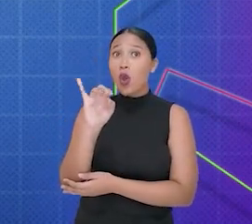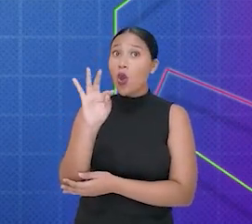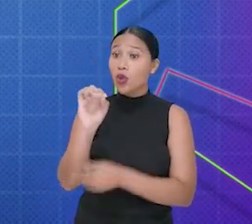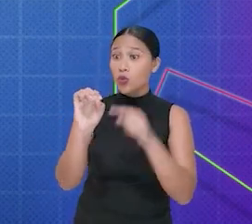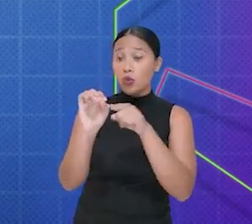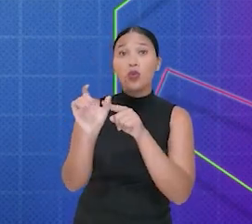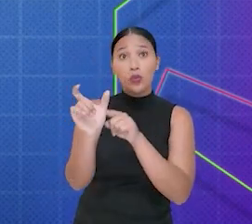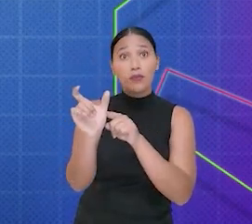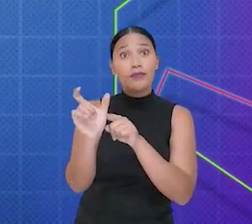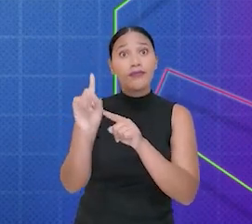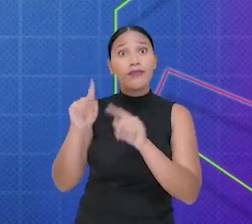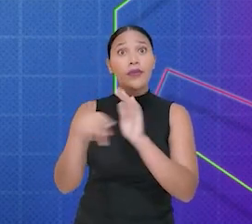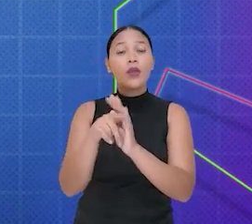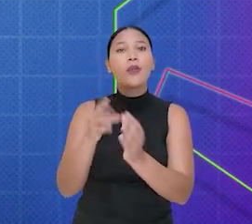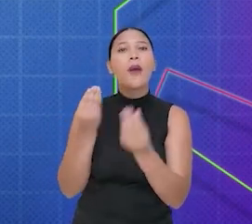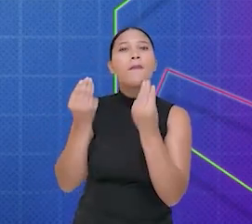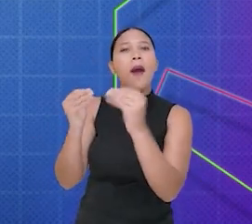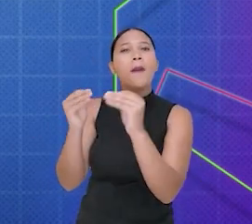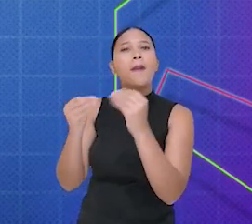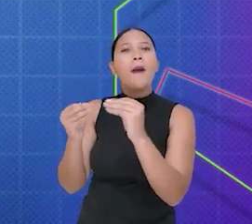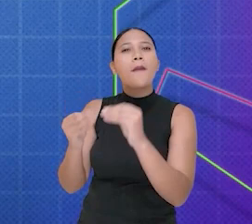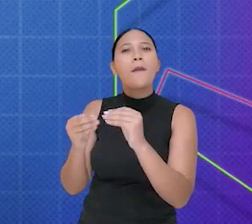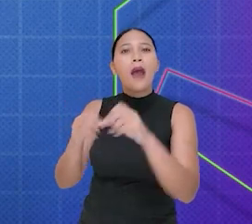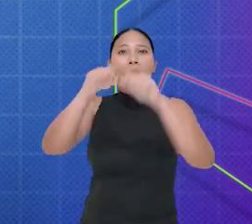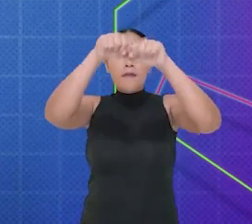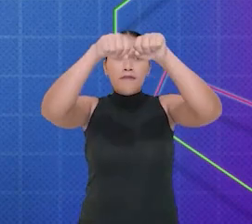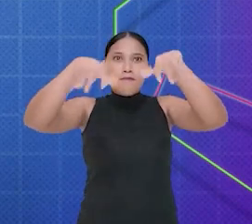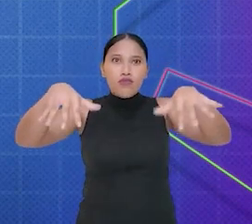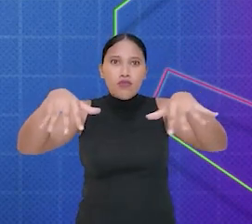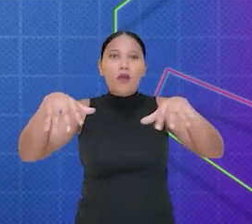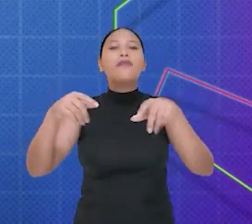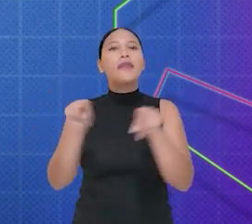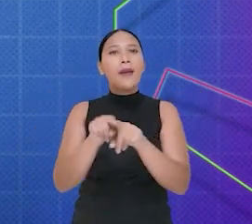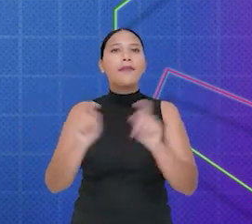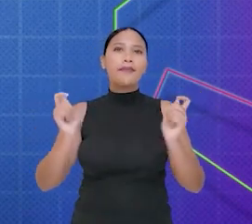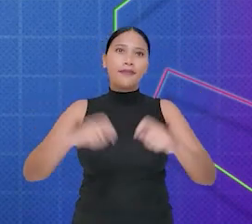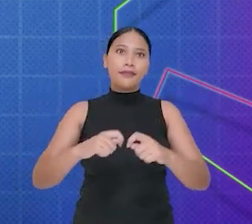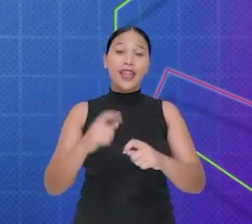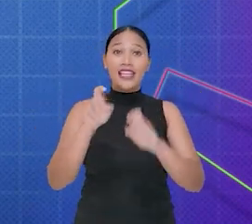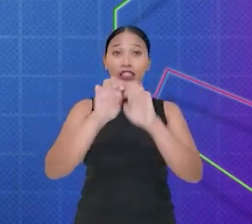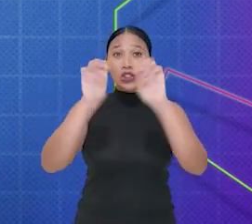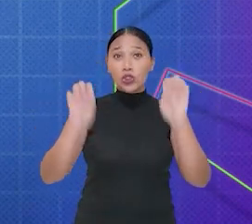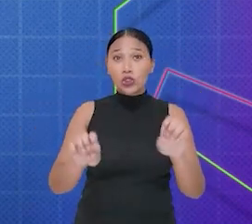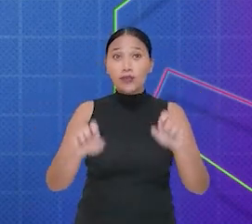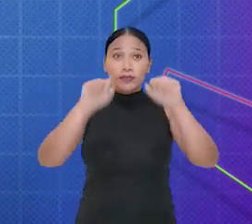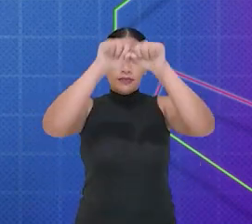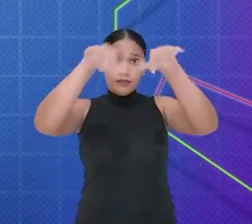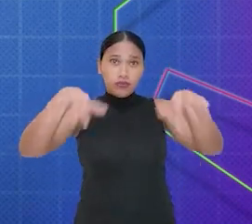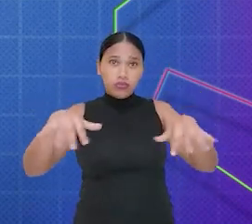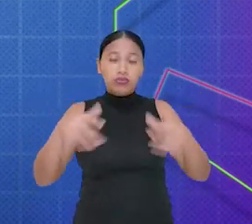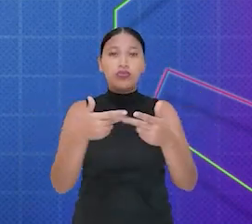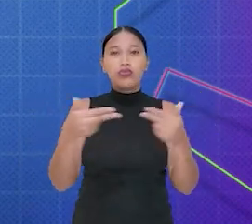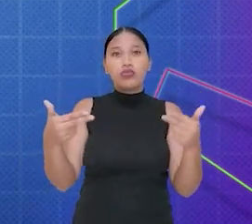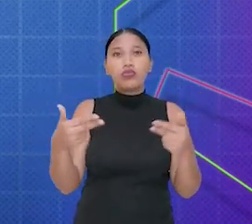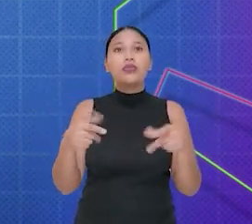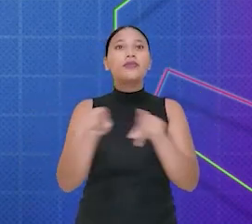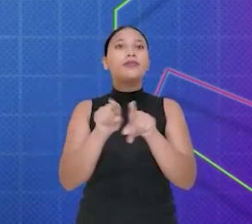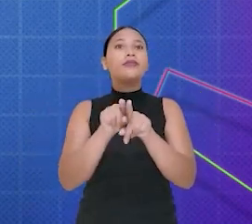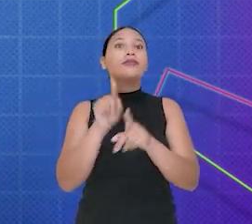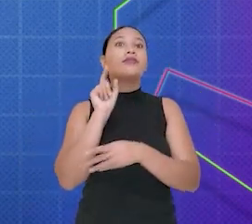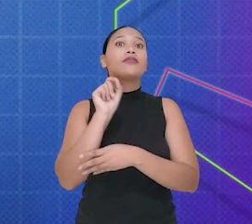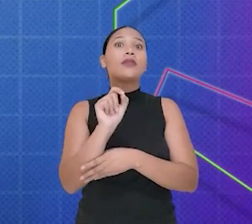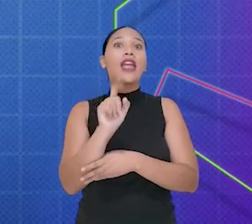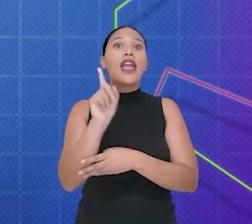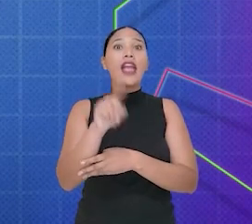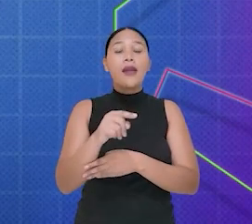é um local de armazenamento de arquivos que pode conter vários subdiretórios e arquivos. Essa estrutura hierárquica de diretórios